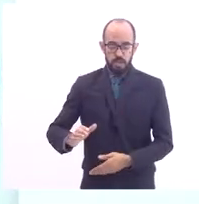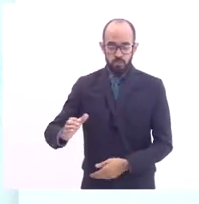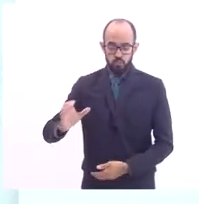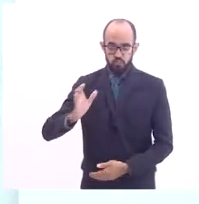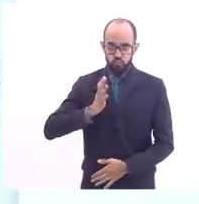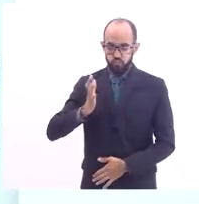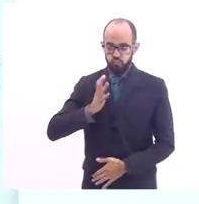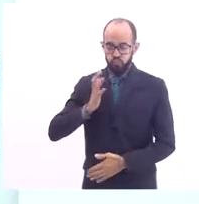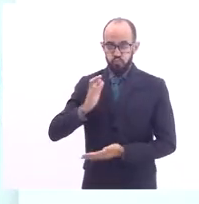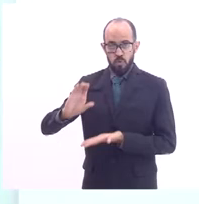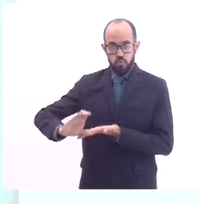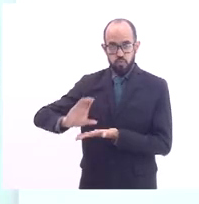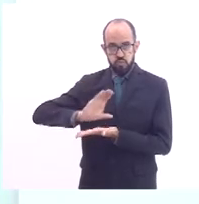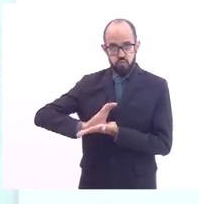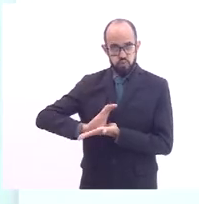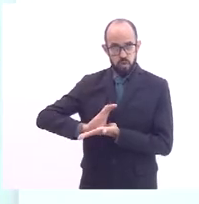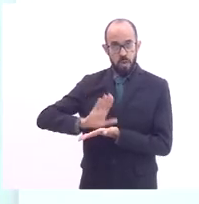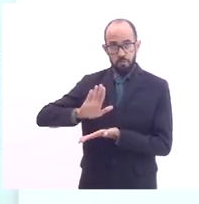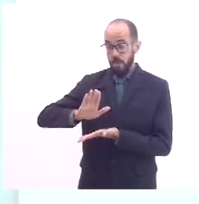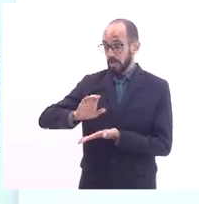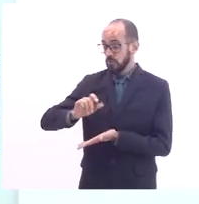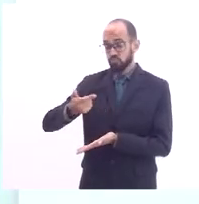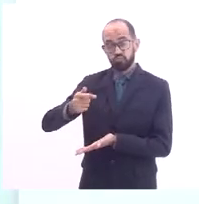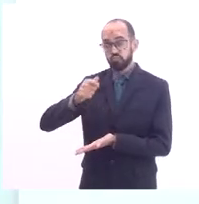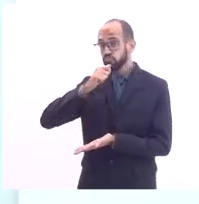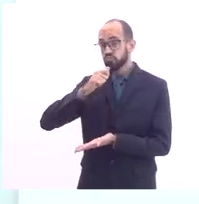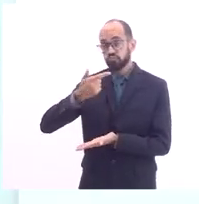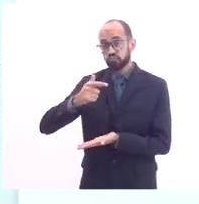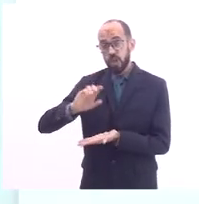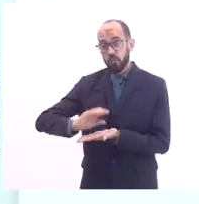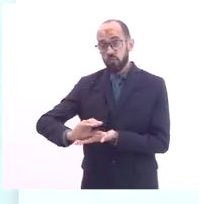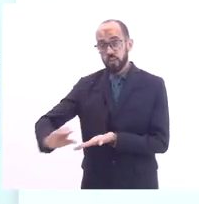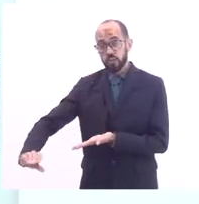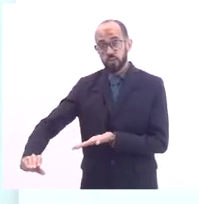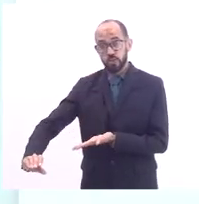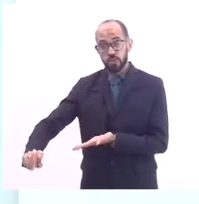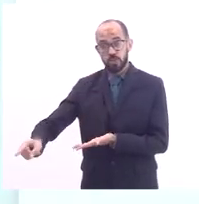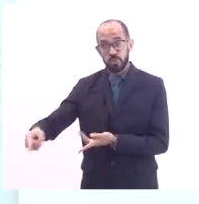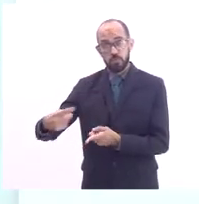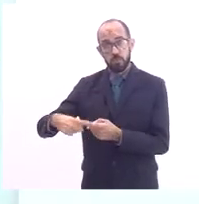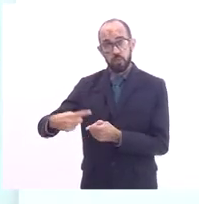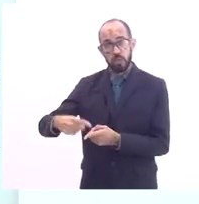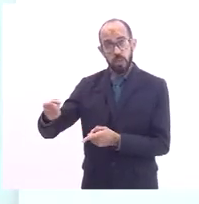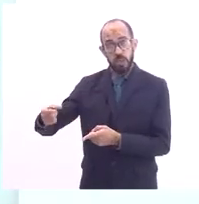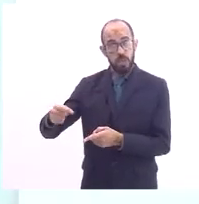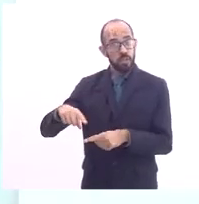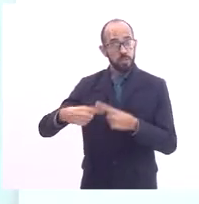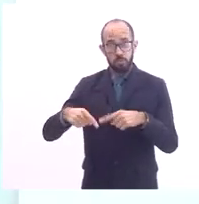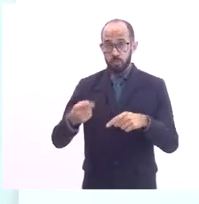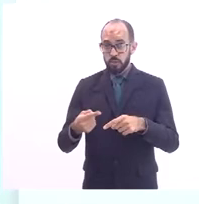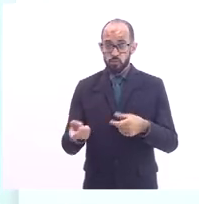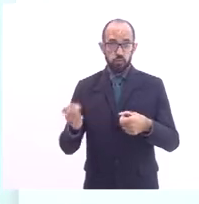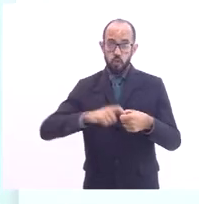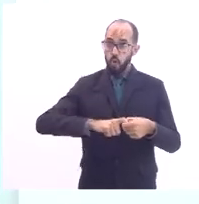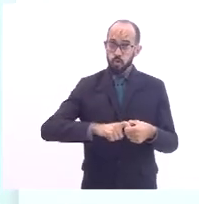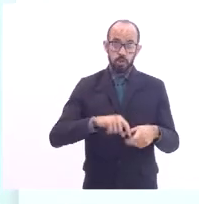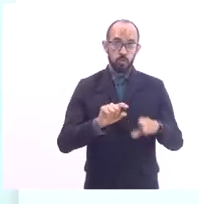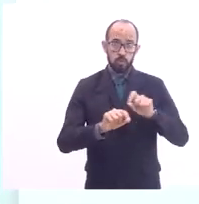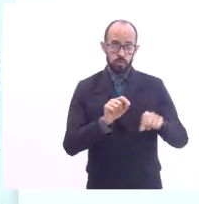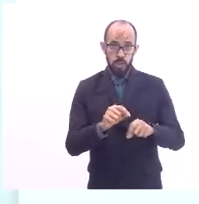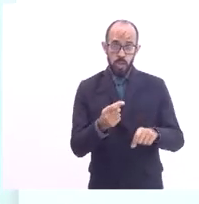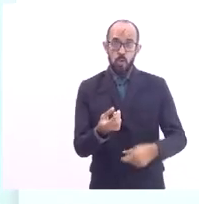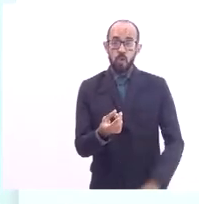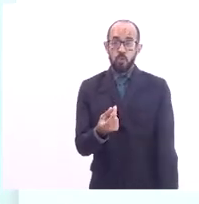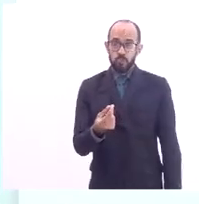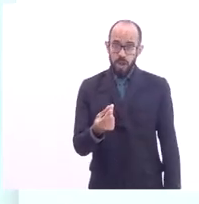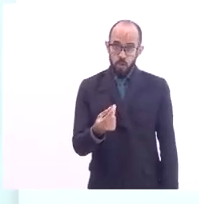aplica o investimento. Porque, no final, quando se aplicar o investimento, vai de novo para a tarifa e vai aumentar a tarifa. Então, a gente